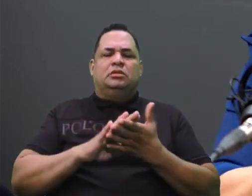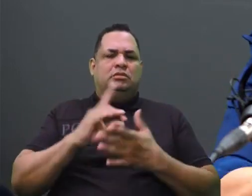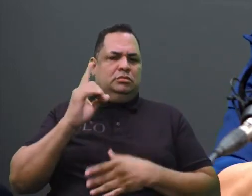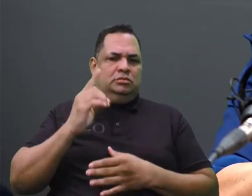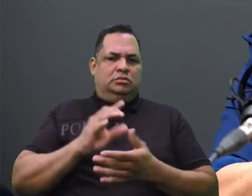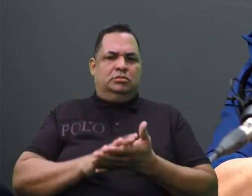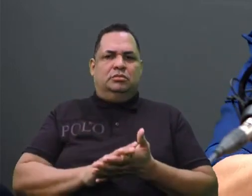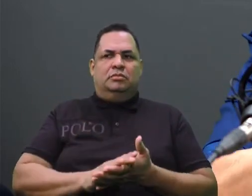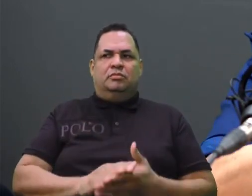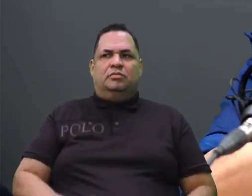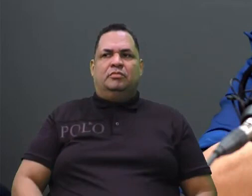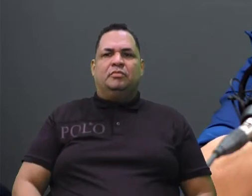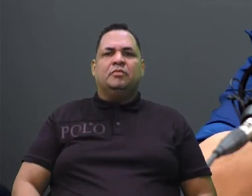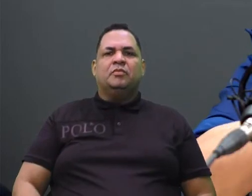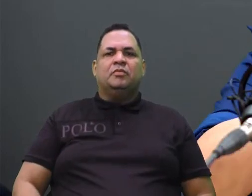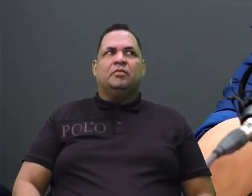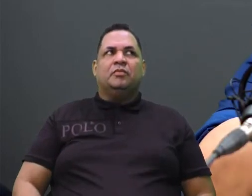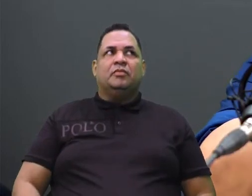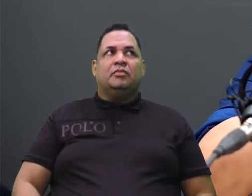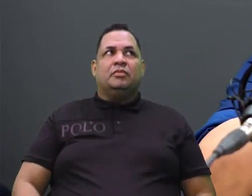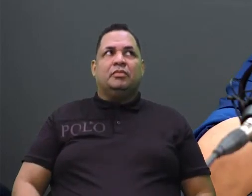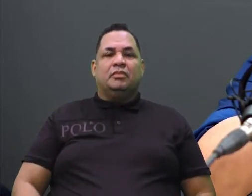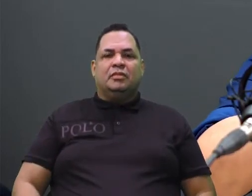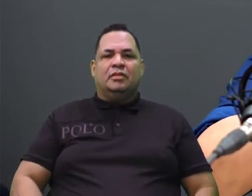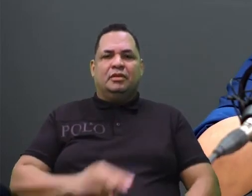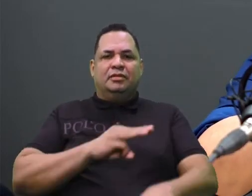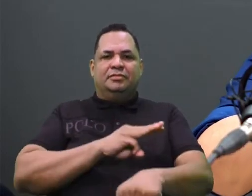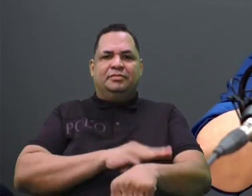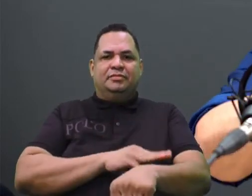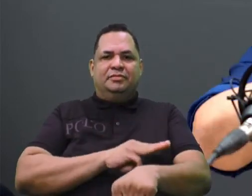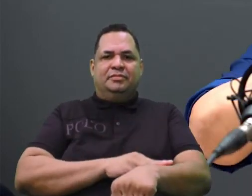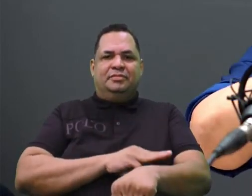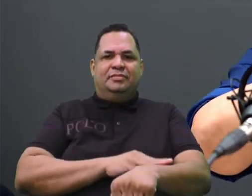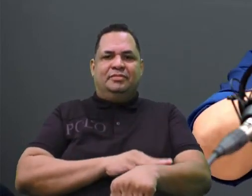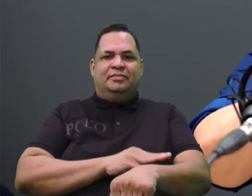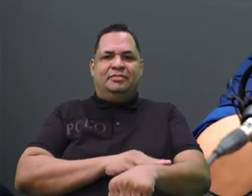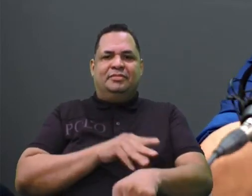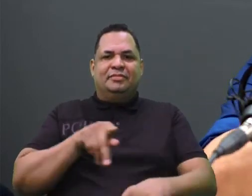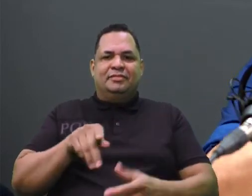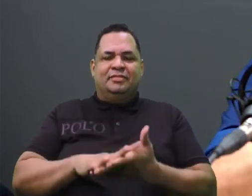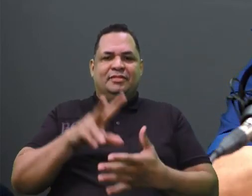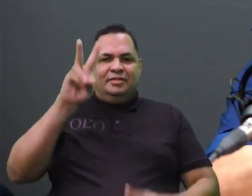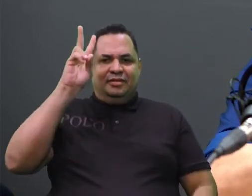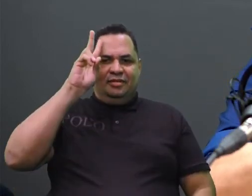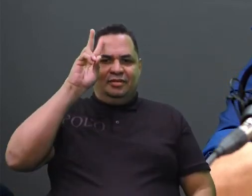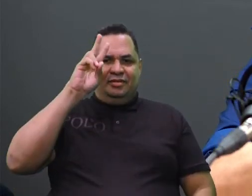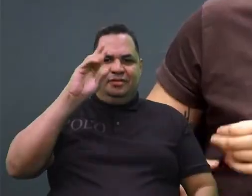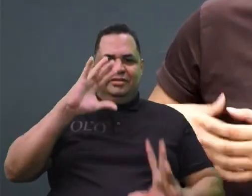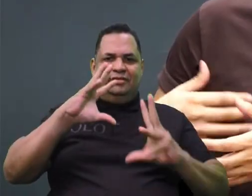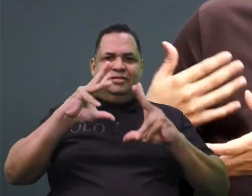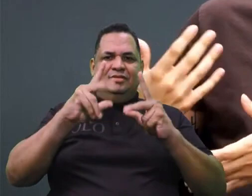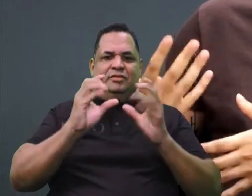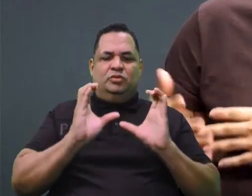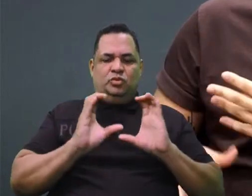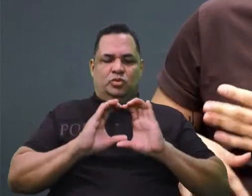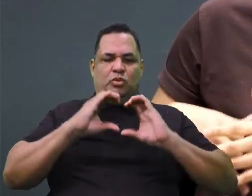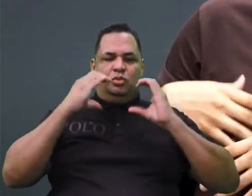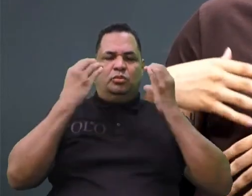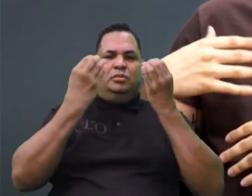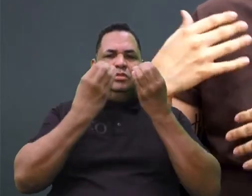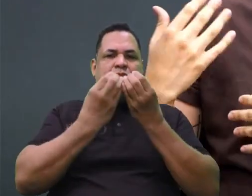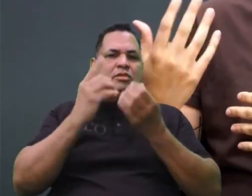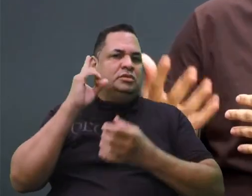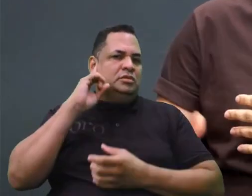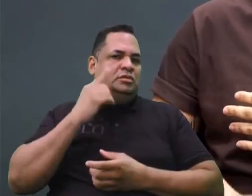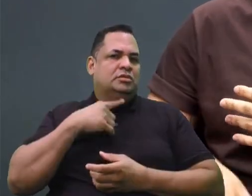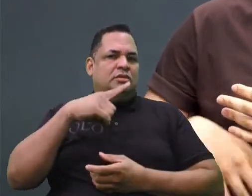é esse aqui. Esse aqui. Ah, professora, mostrando o sinal para vocês aí. É esse. Lembra que todo mundo que faz parte da comunidade surda,